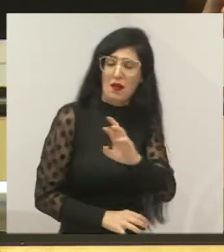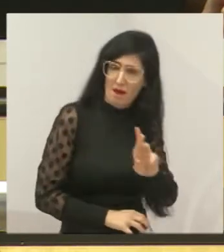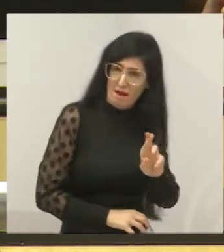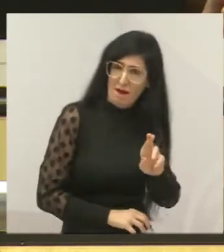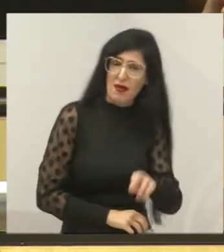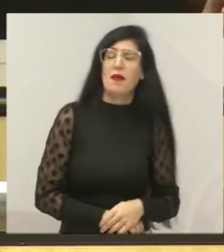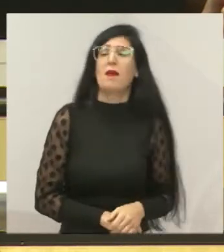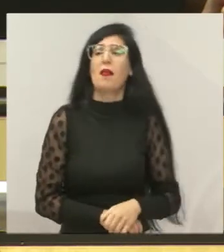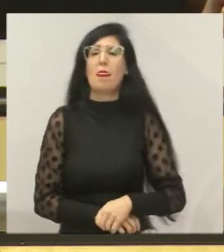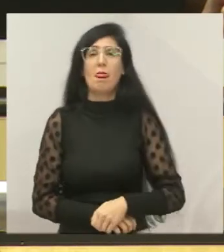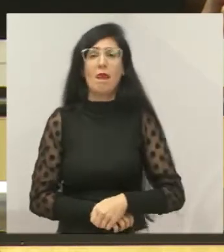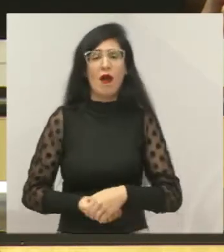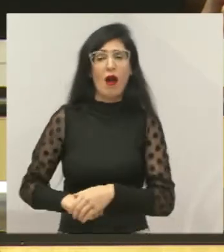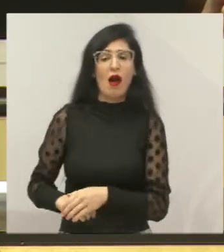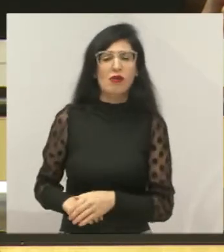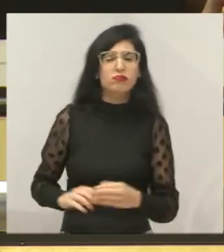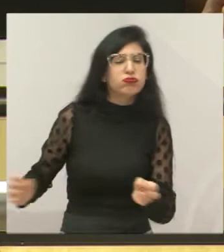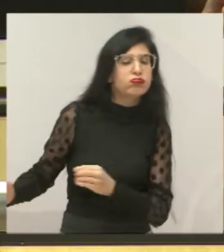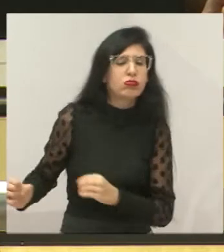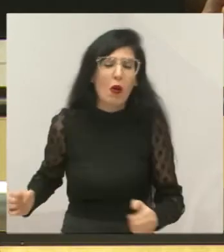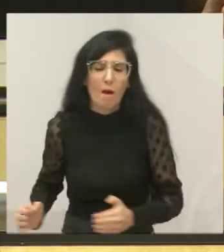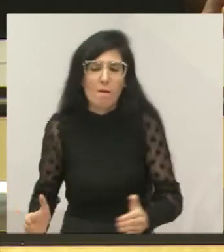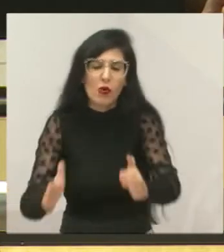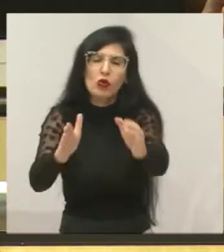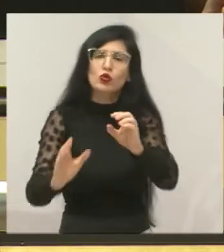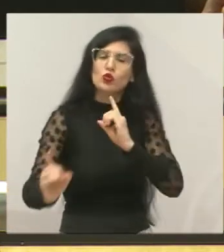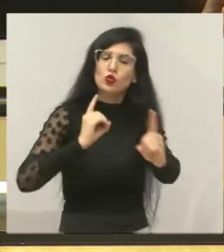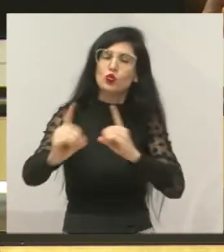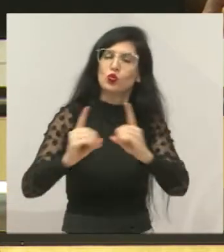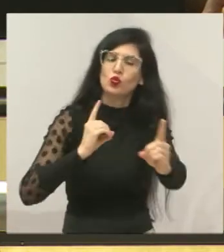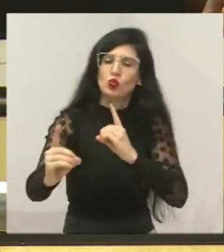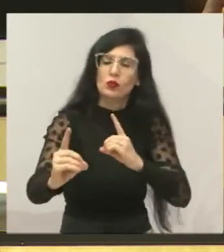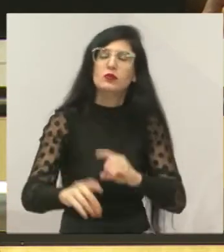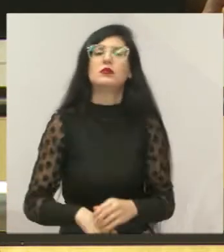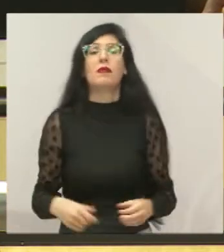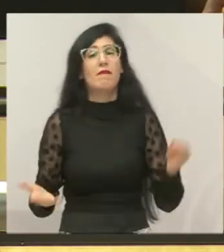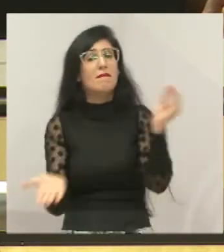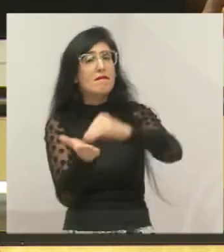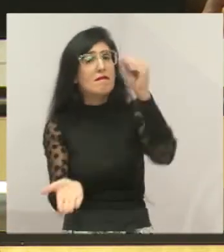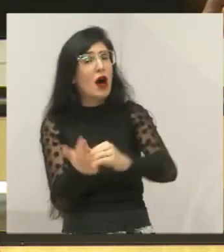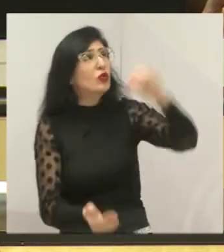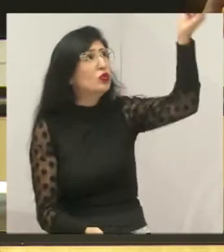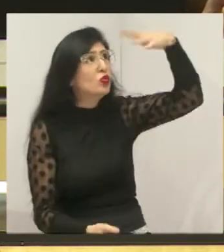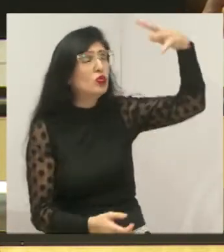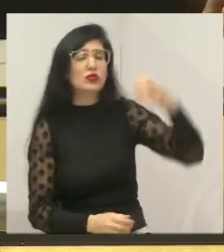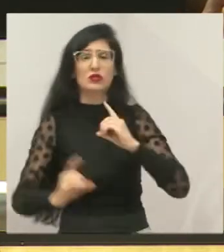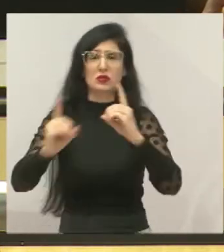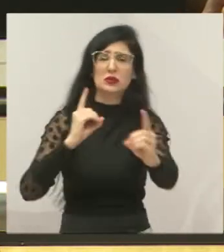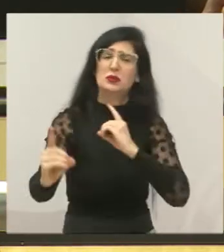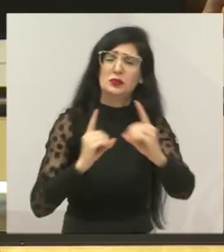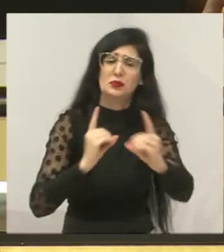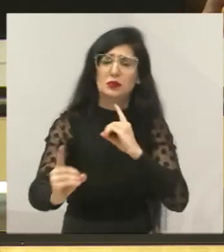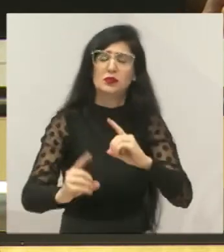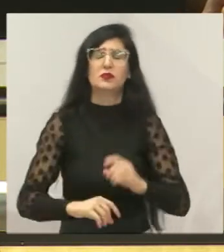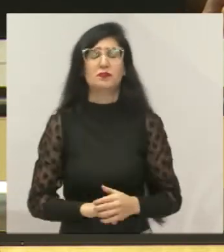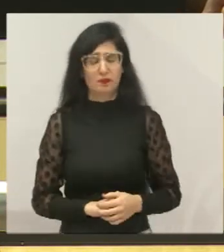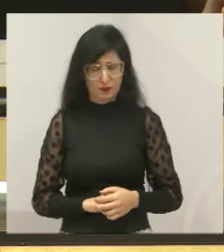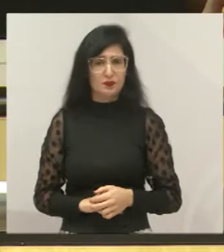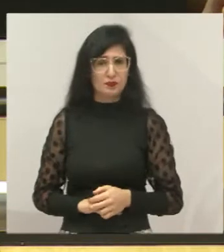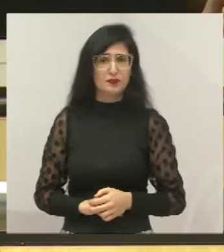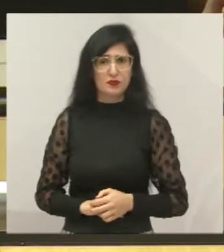Dutra, solicitando providências urgentes quanto à falta de iluminação pública na rodovia Presidente Dutra, no trecho